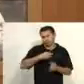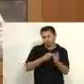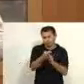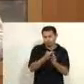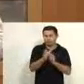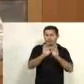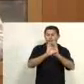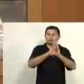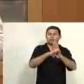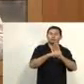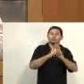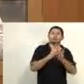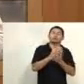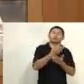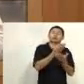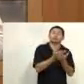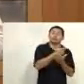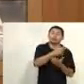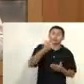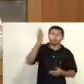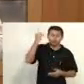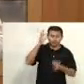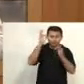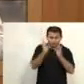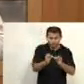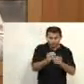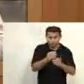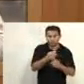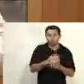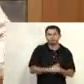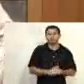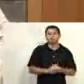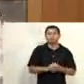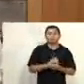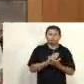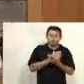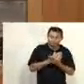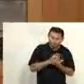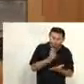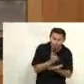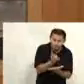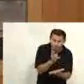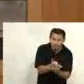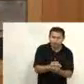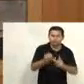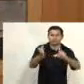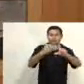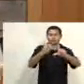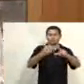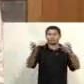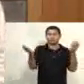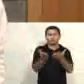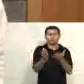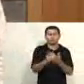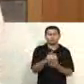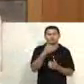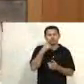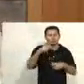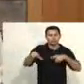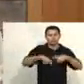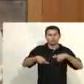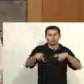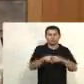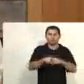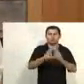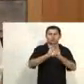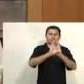Conceito esse que vimos na semana passada. Certo, pessoal? Para darmos andamentos, então, à teleaula de hoje, vamos trabalhar, então,